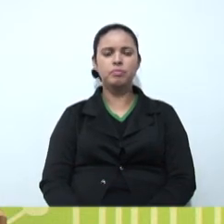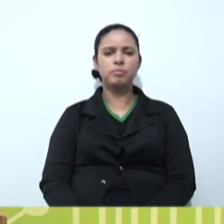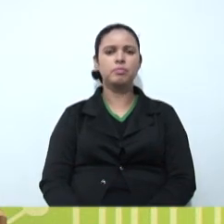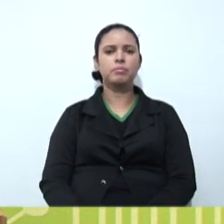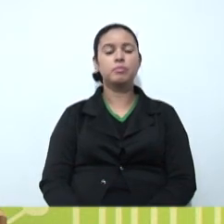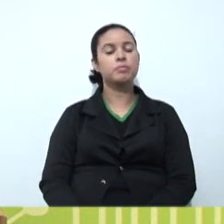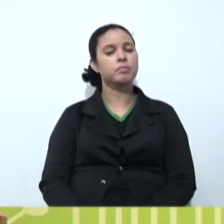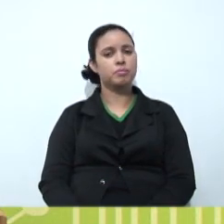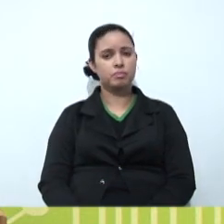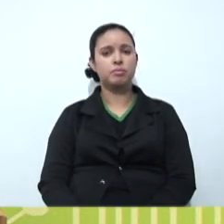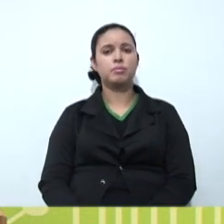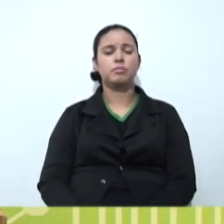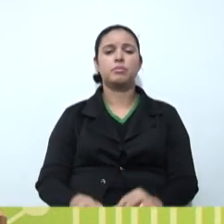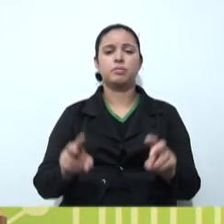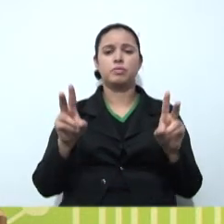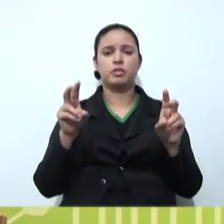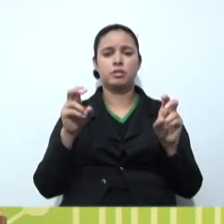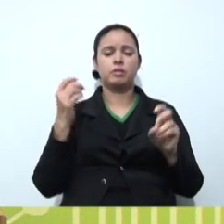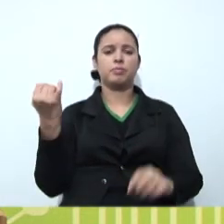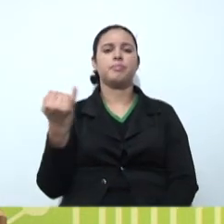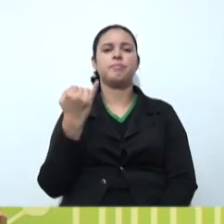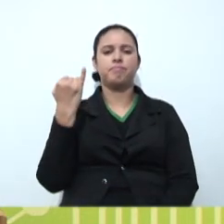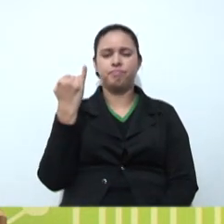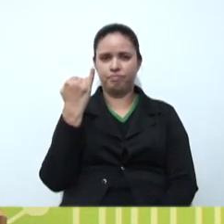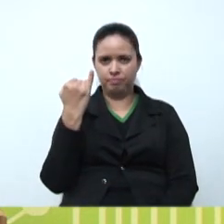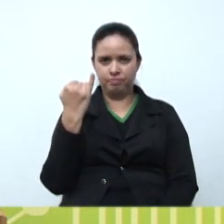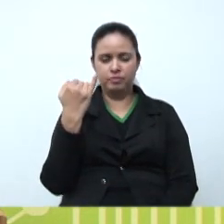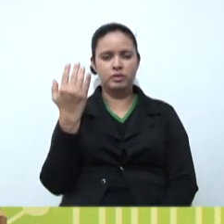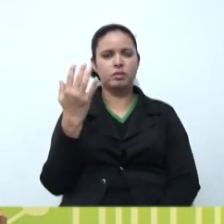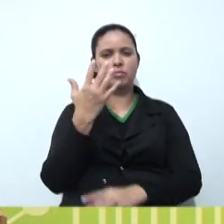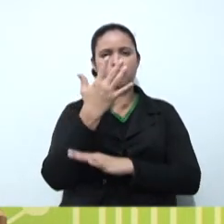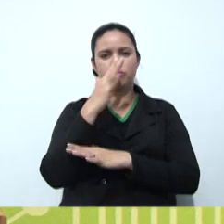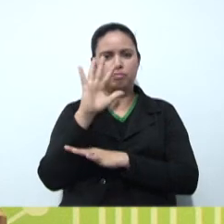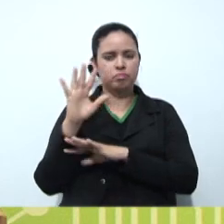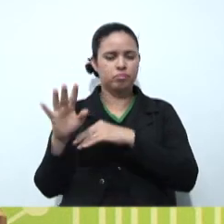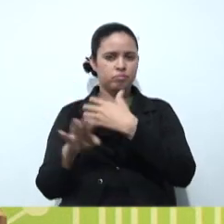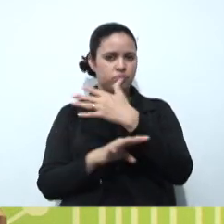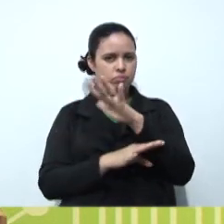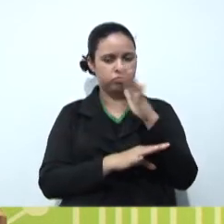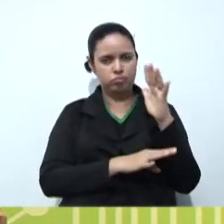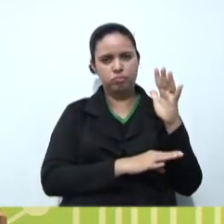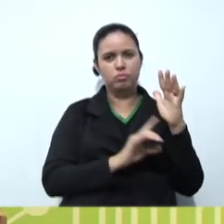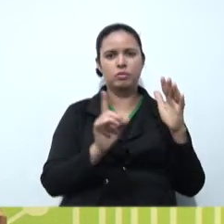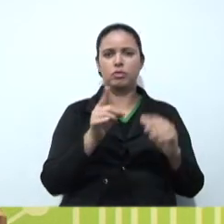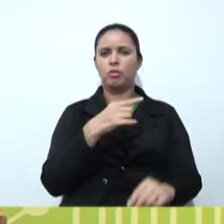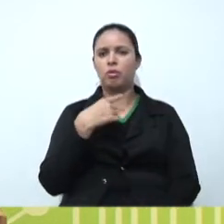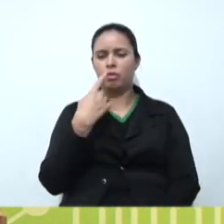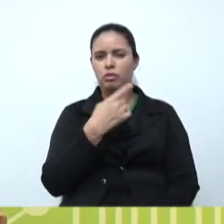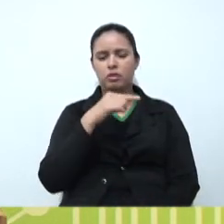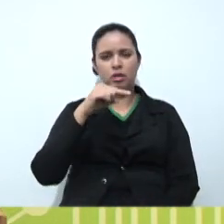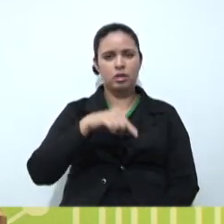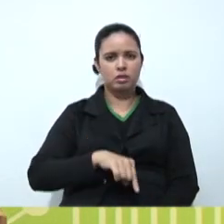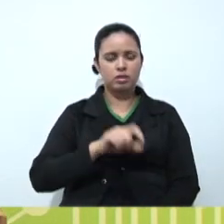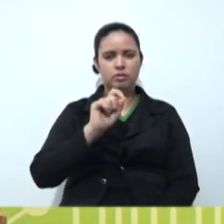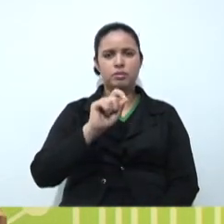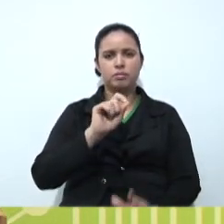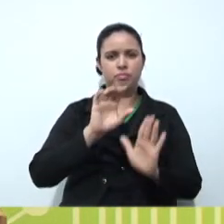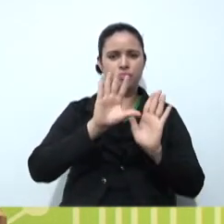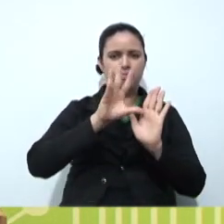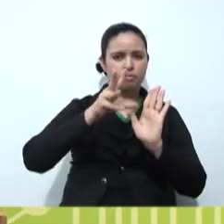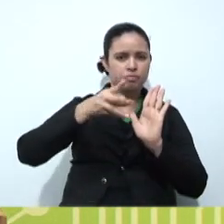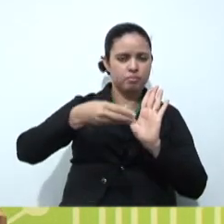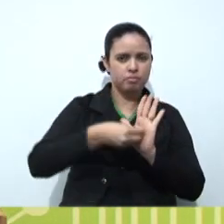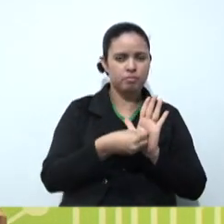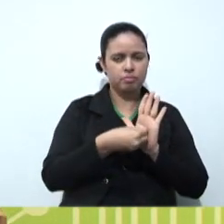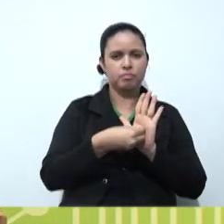Um assunto muito importante de se tratar, na verdade, o meio ambiente. Nós que vivemos na região amazônica, né, nessa nossa